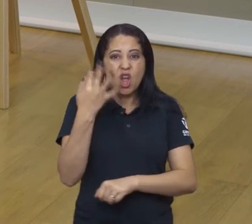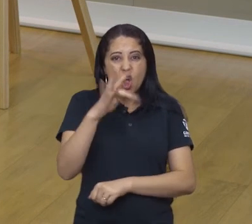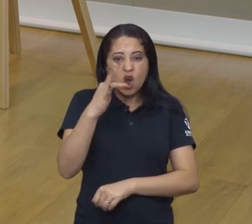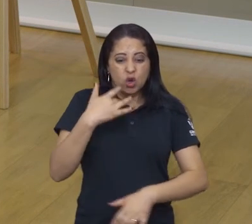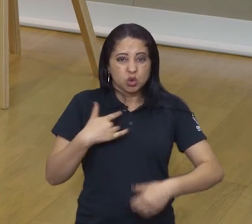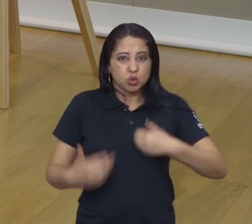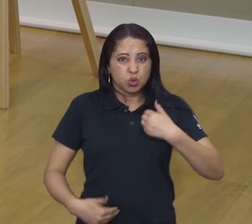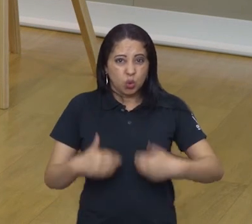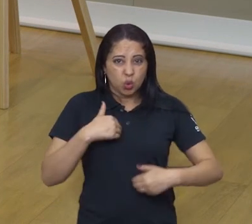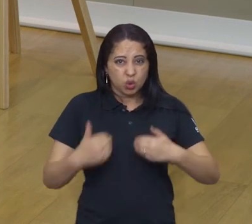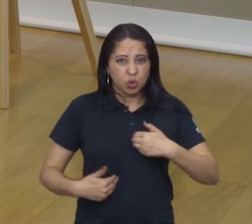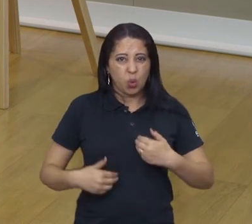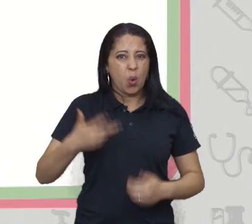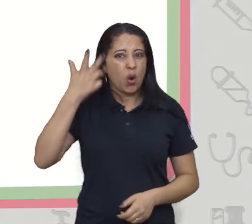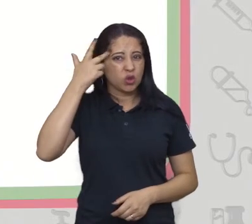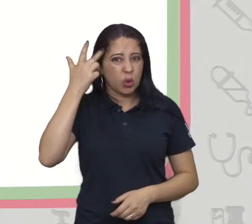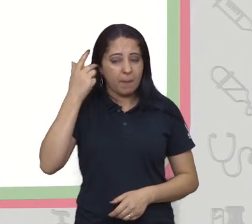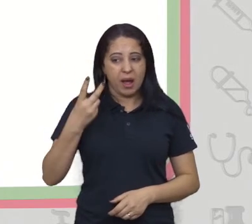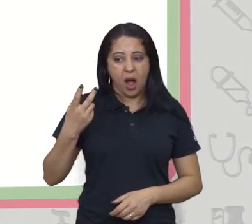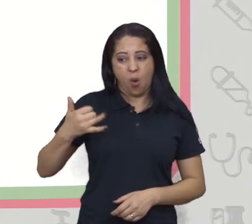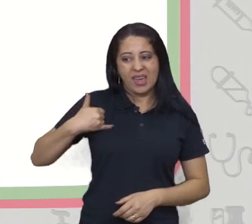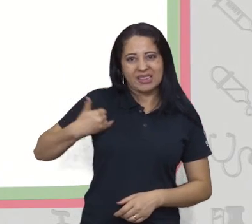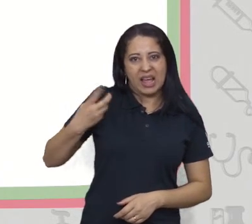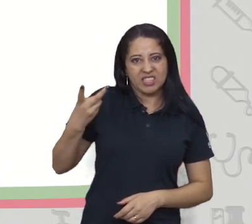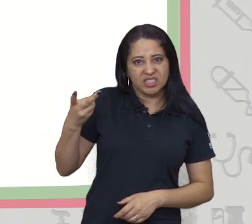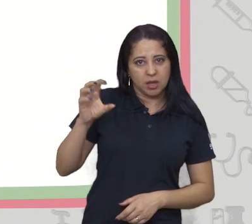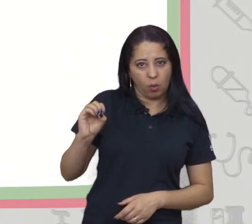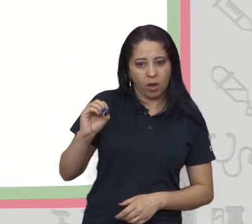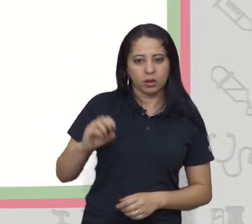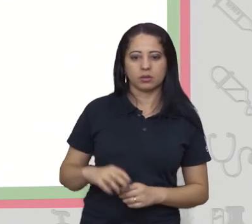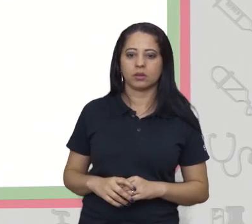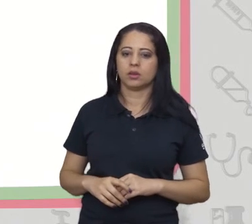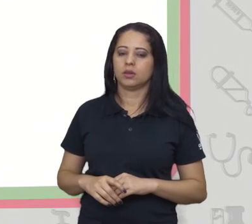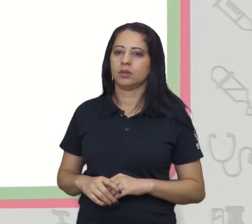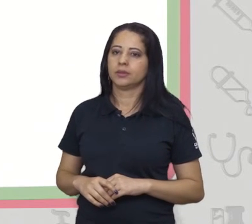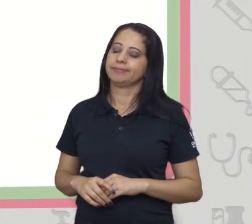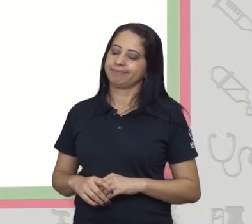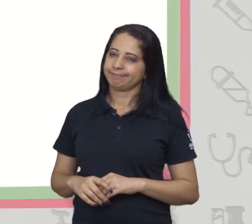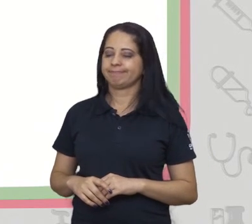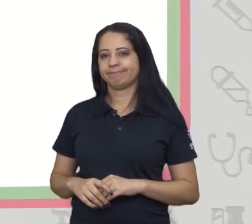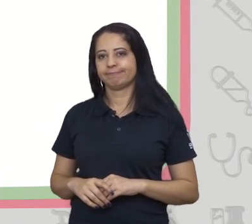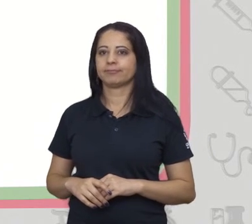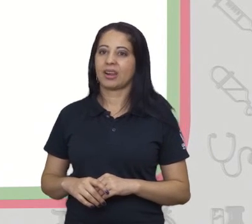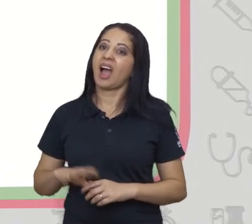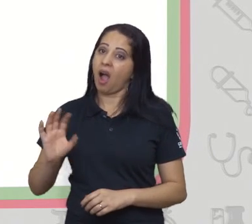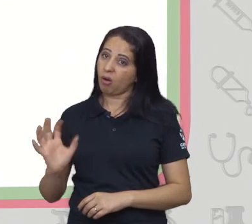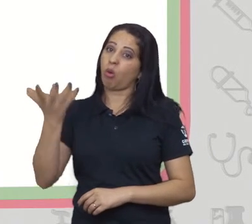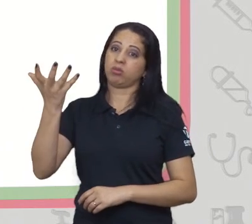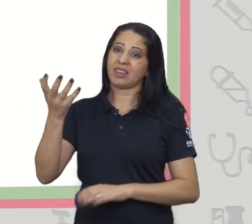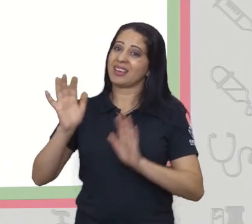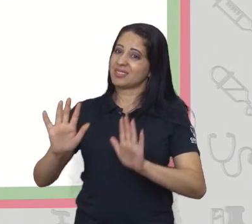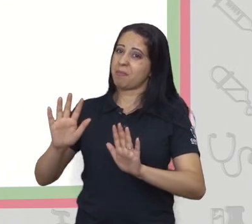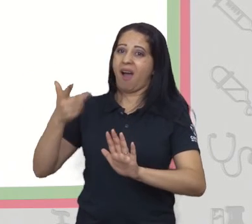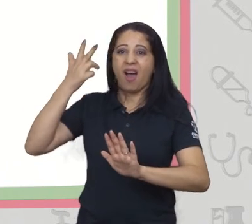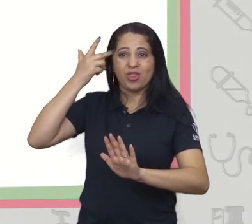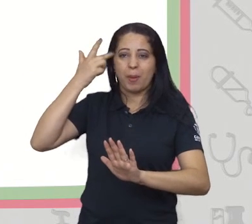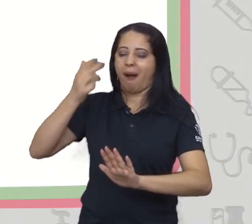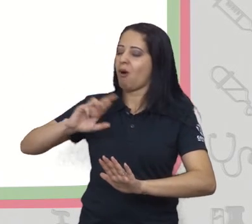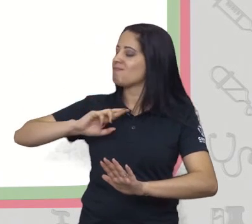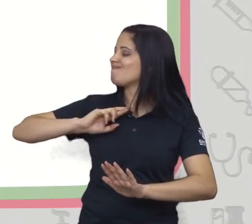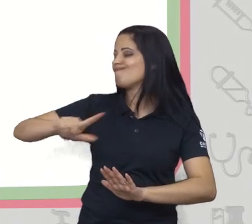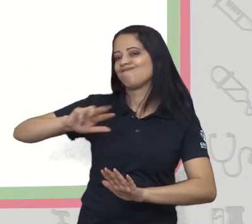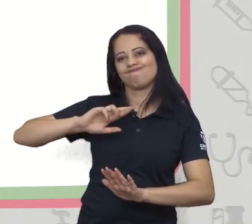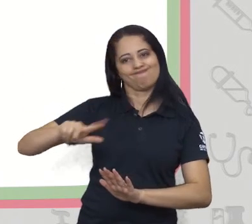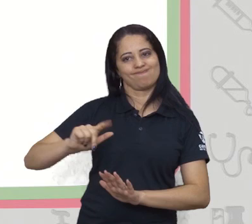dores no corpo Depois dos 50 anos eu dizia eu diria assim é comum é comum mas não é normal mas é normal